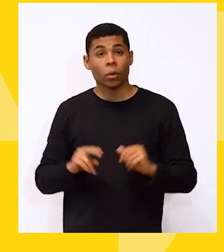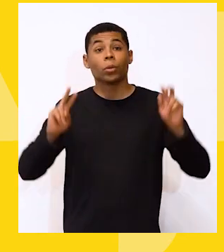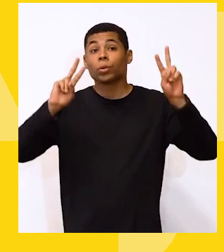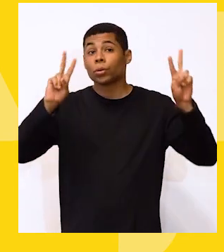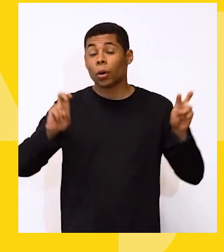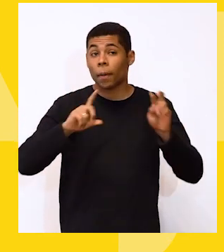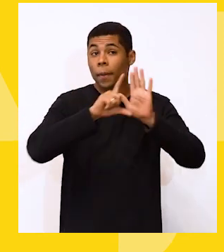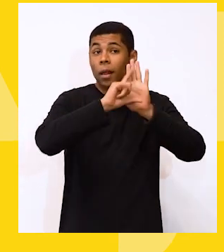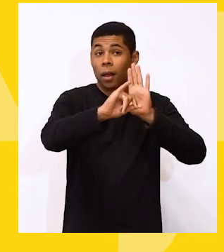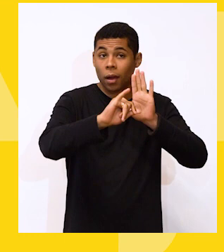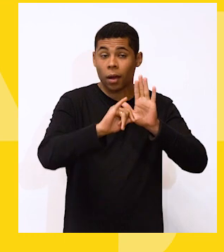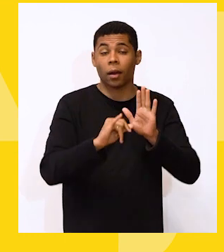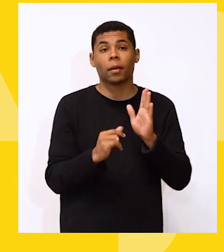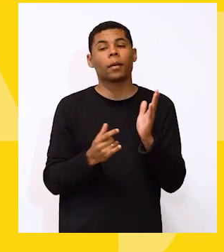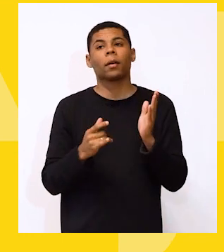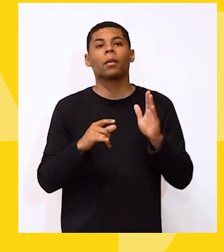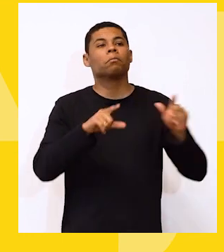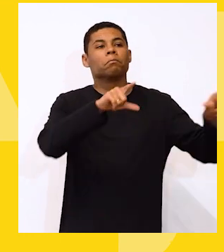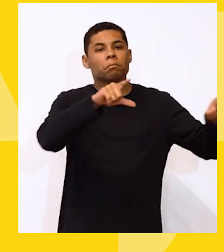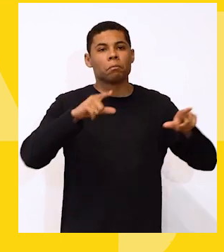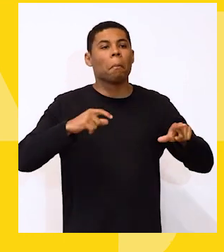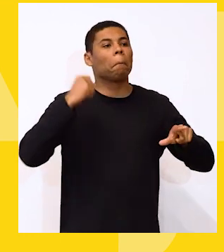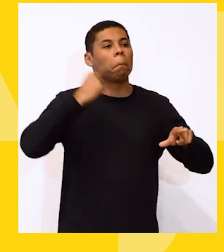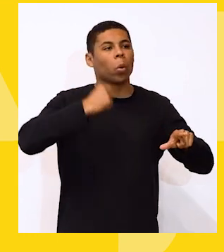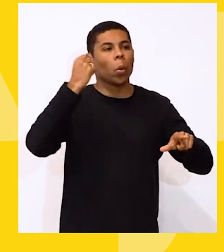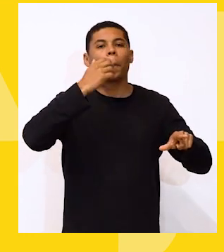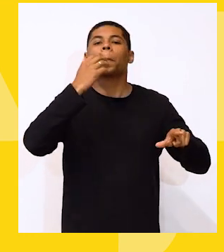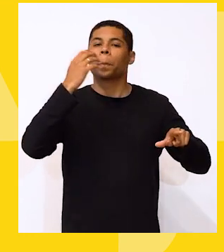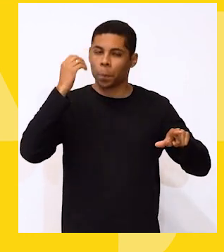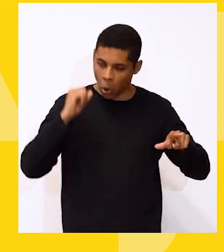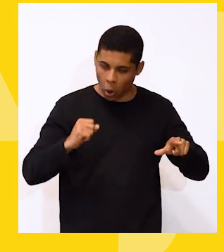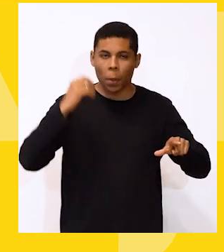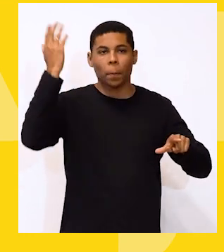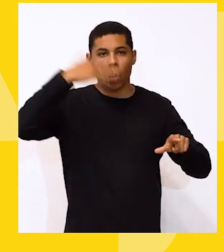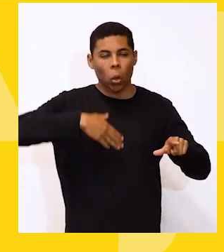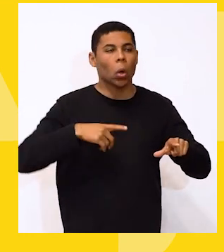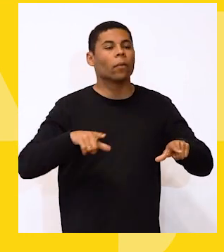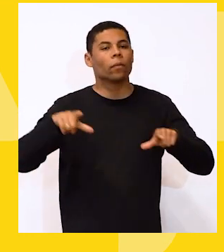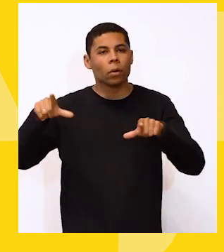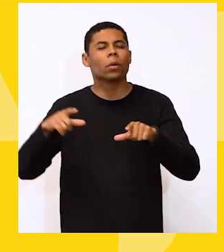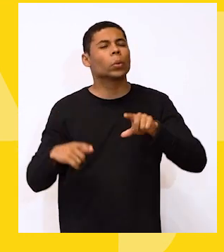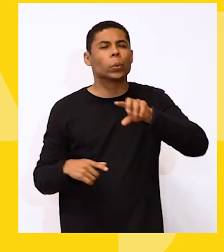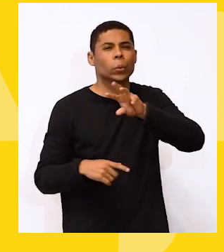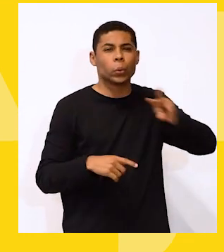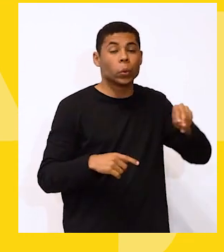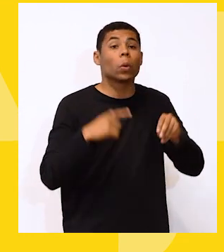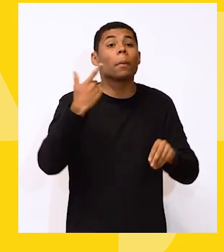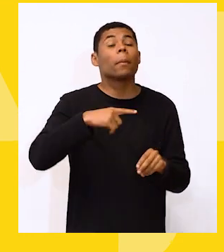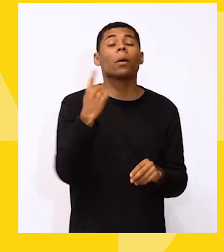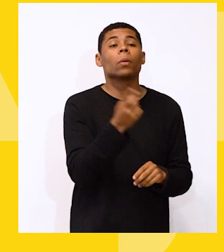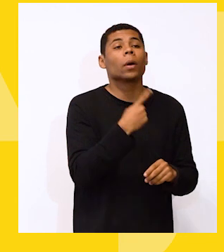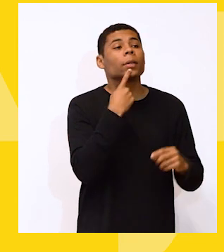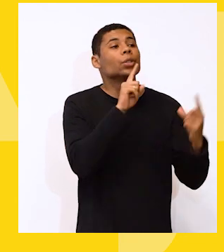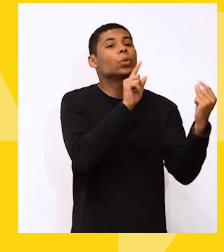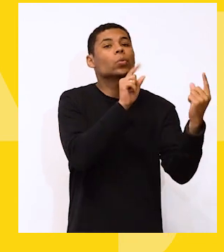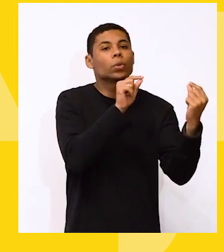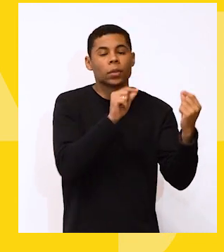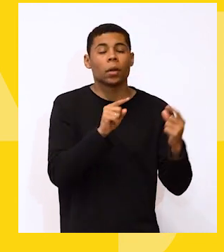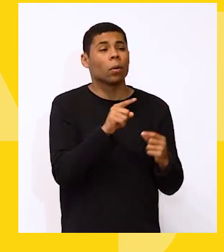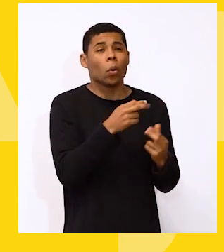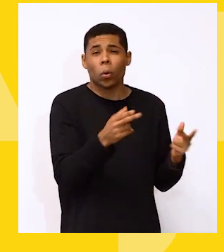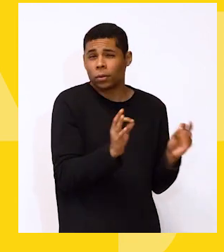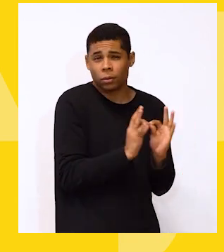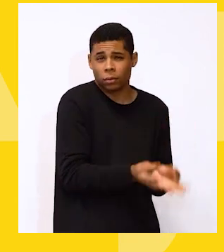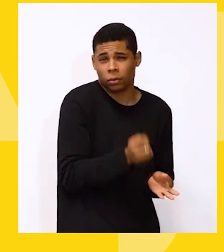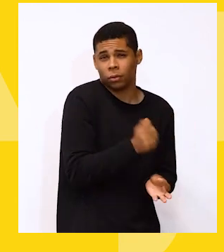legislação certificação e ambiente regulatório se é super importante né discussões desde as mais